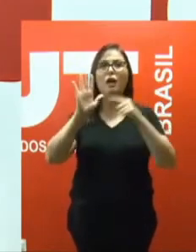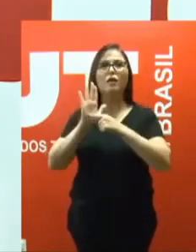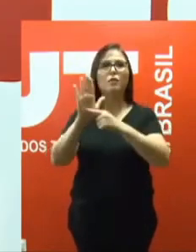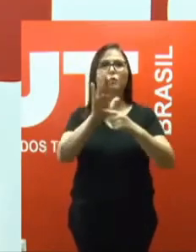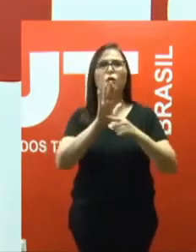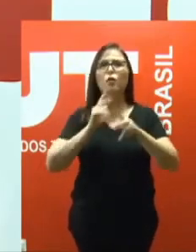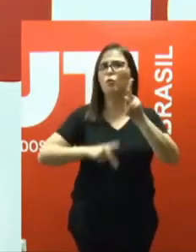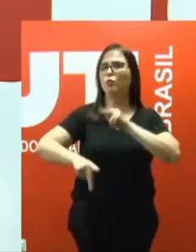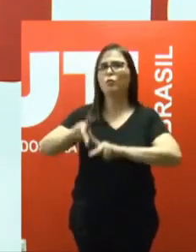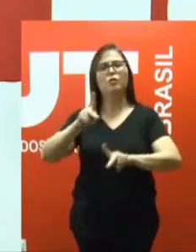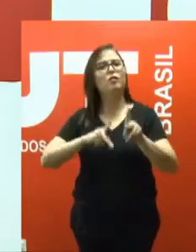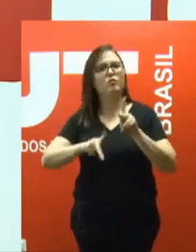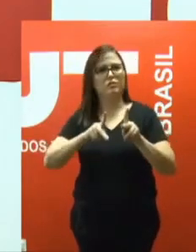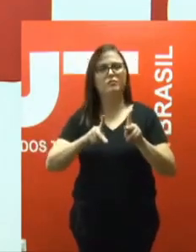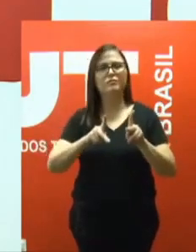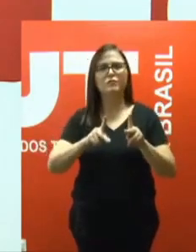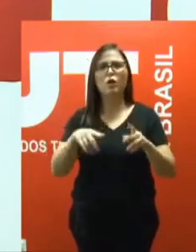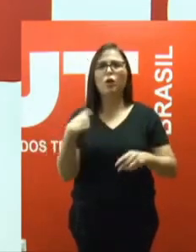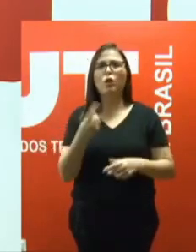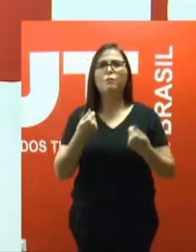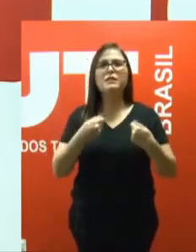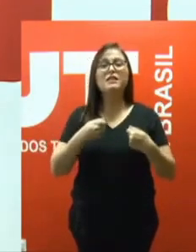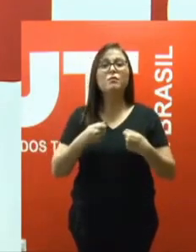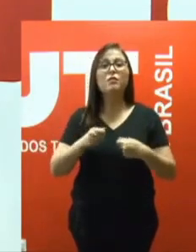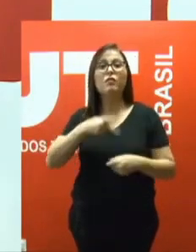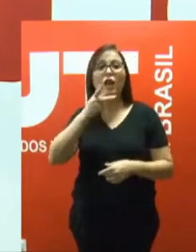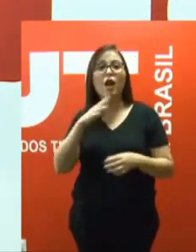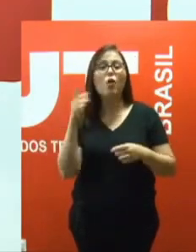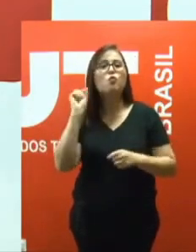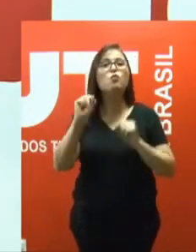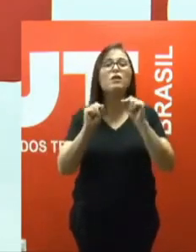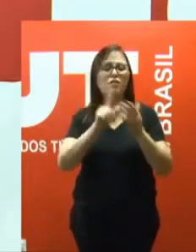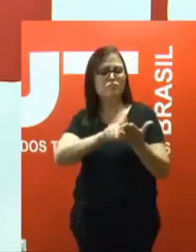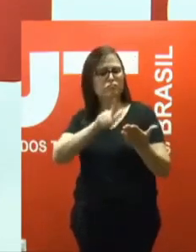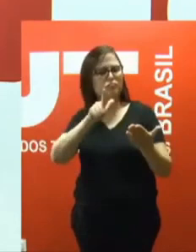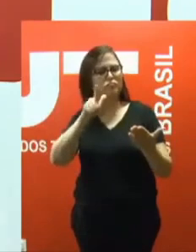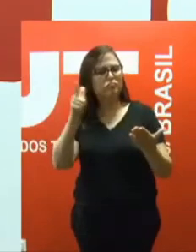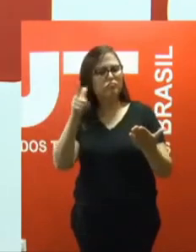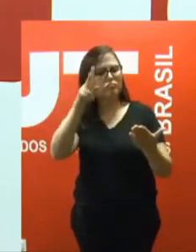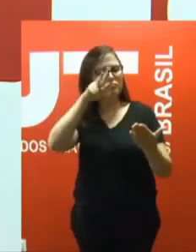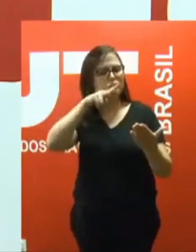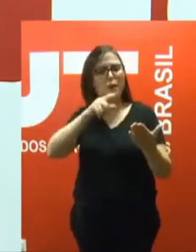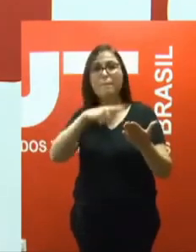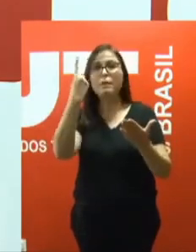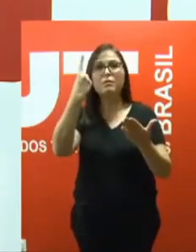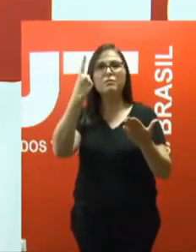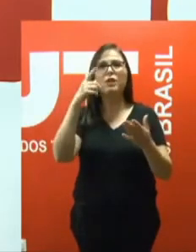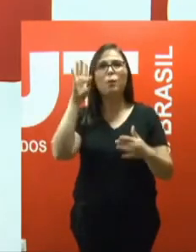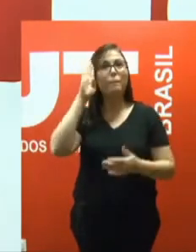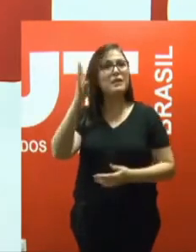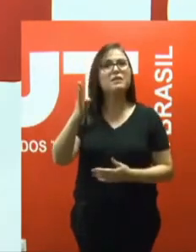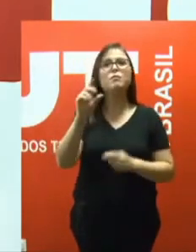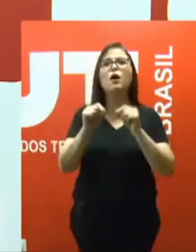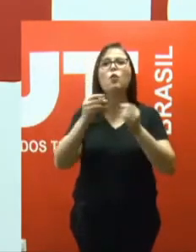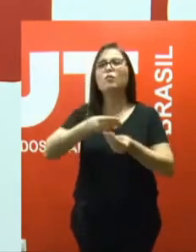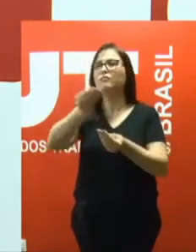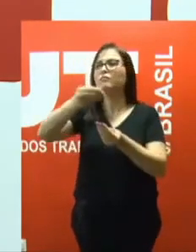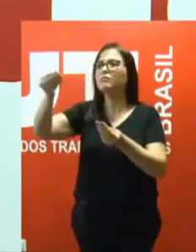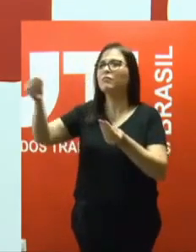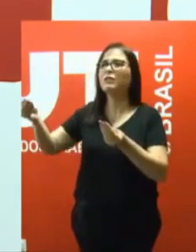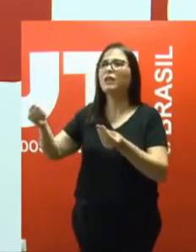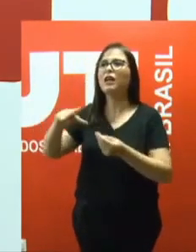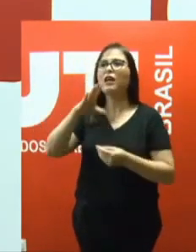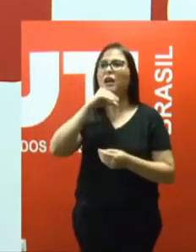pegar. E a gente tem que dizer o principal na primeira página, para o cara pegar a lei e saber o que está dizendo. Quem vai entregar boletim na porta